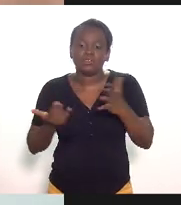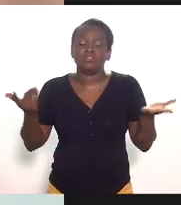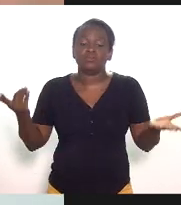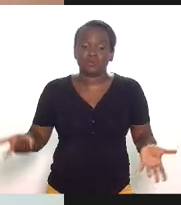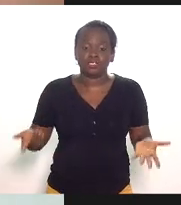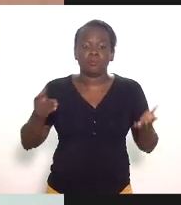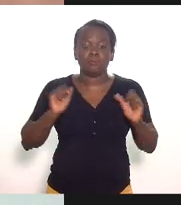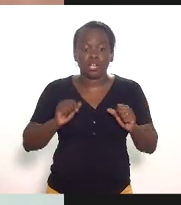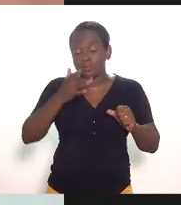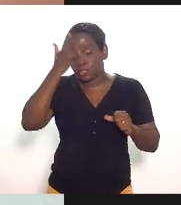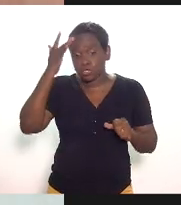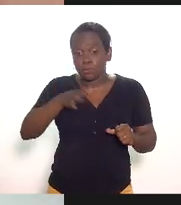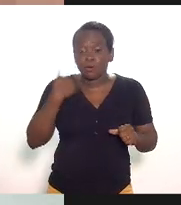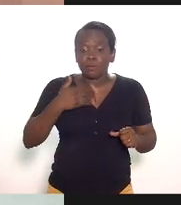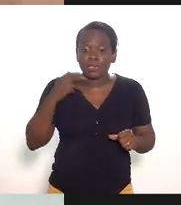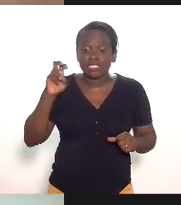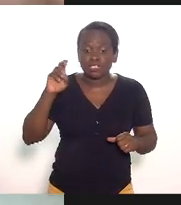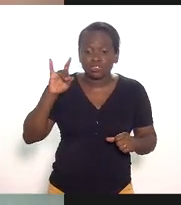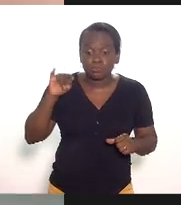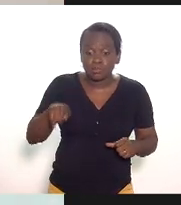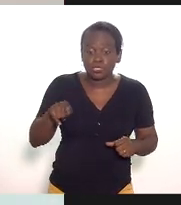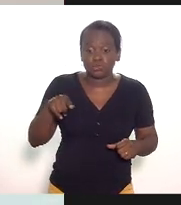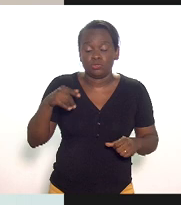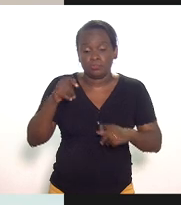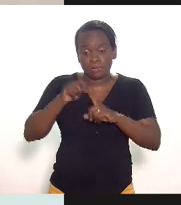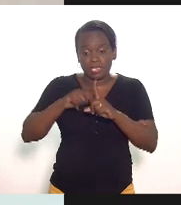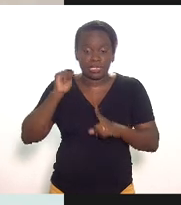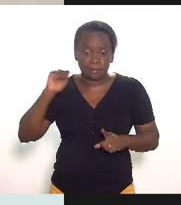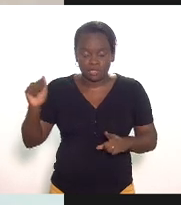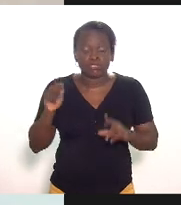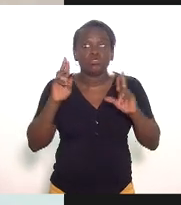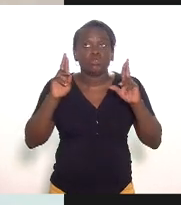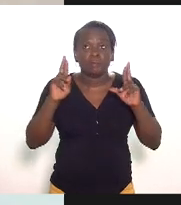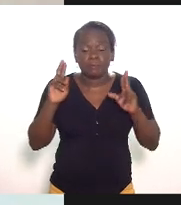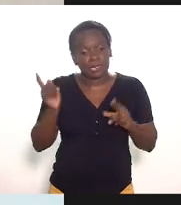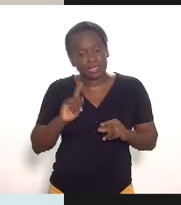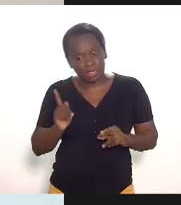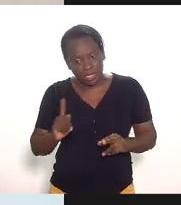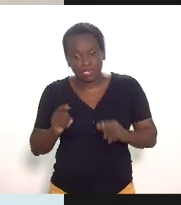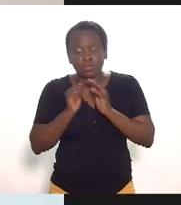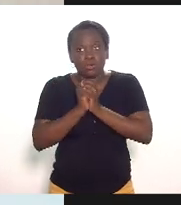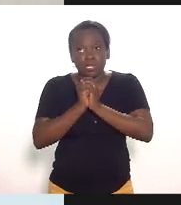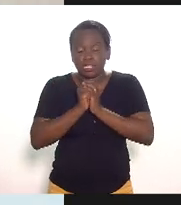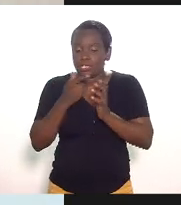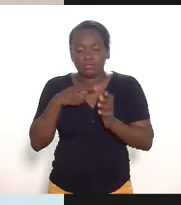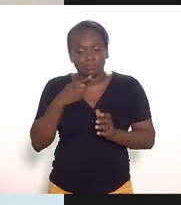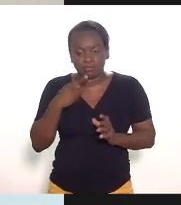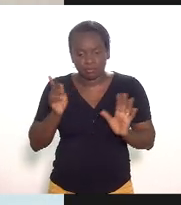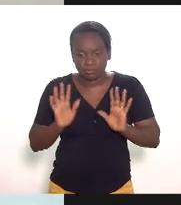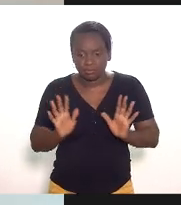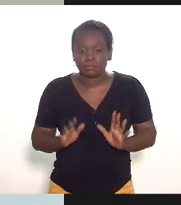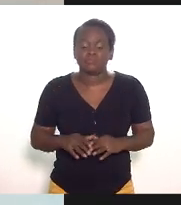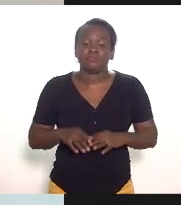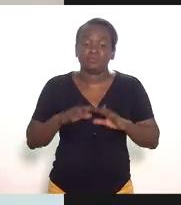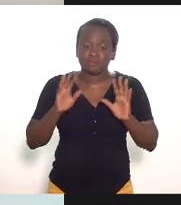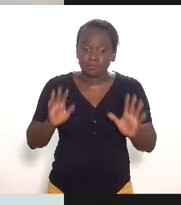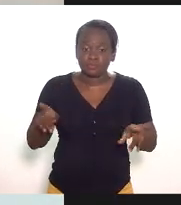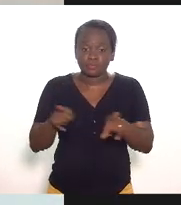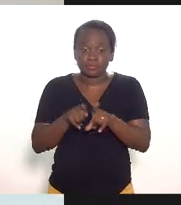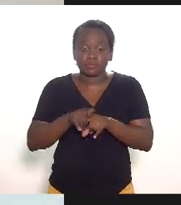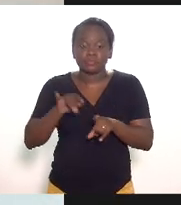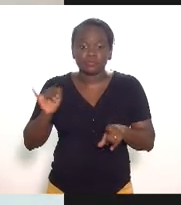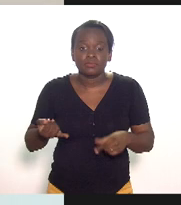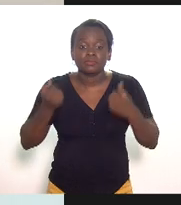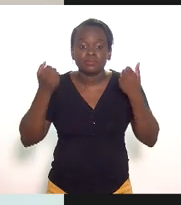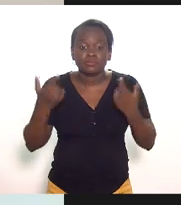podemos chegar até 5 mil mortes no mês de abril. Eu espero que não, estou rezando, orando para que isso não aconteça. Eu gostaria de aproveitar e